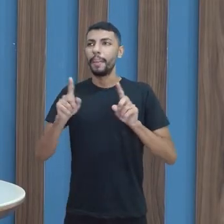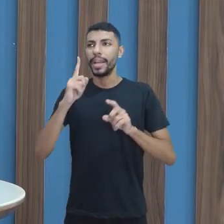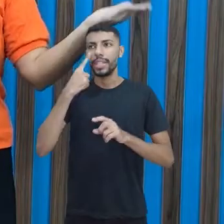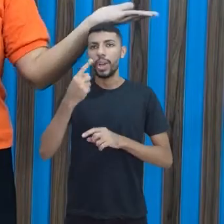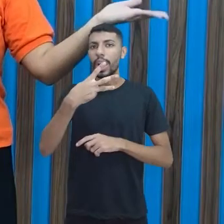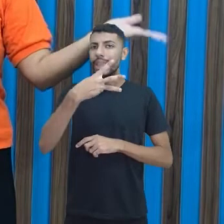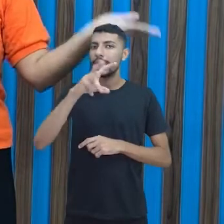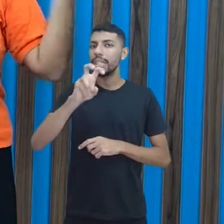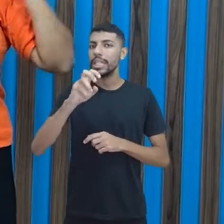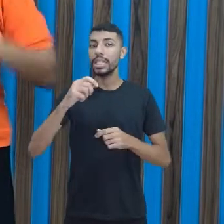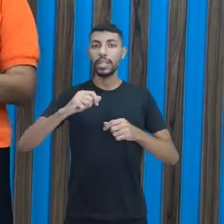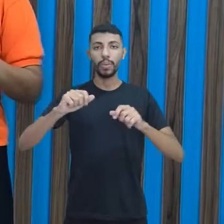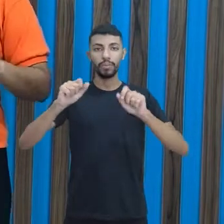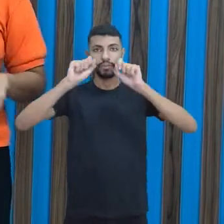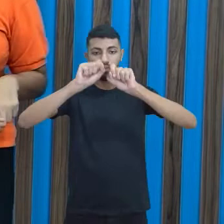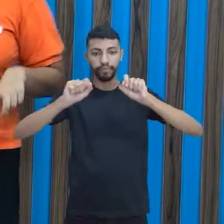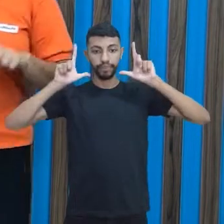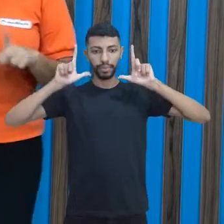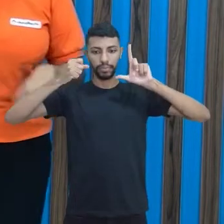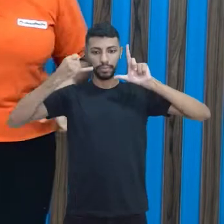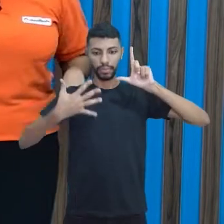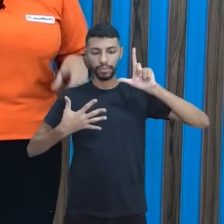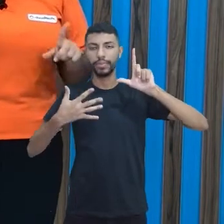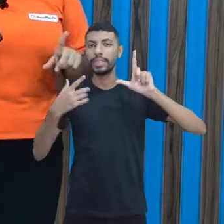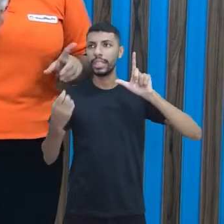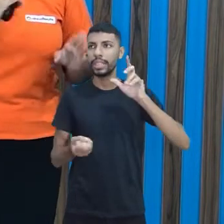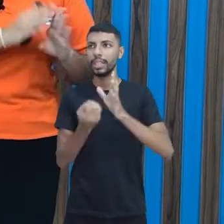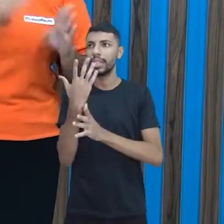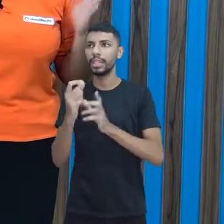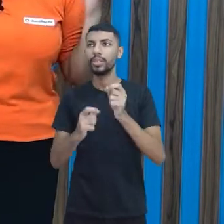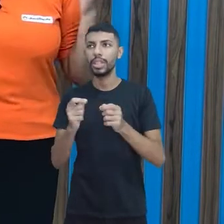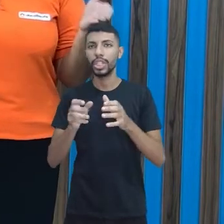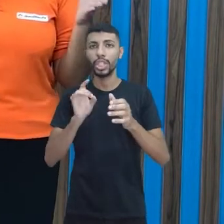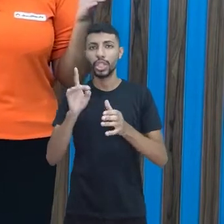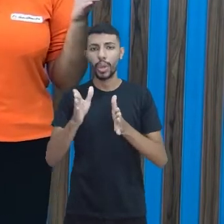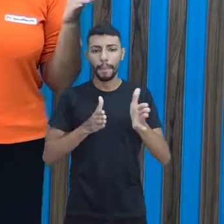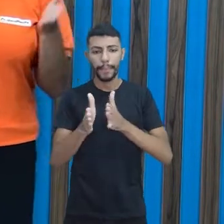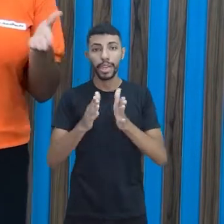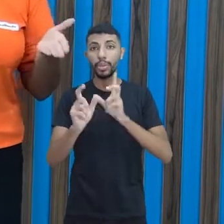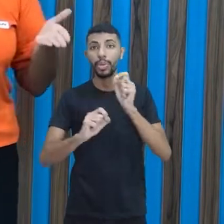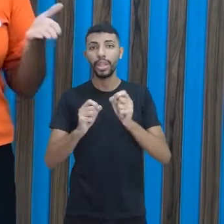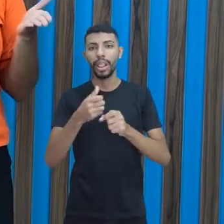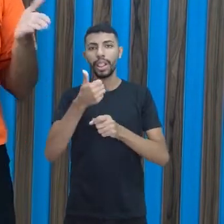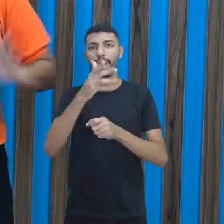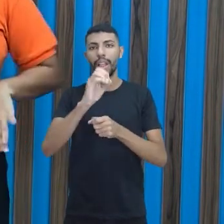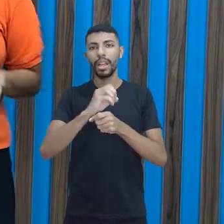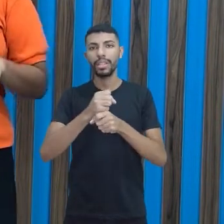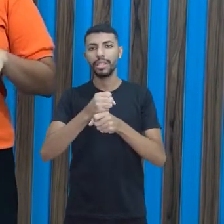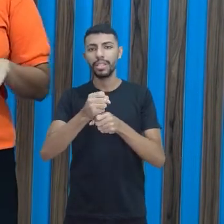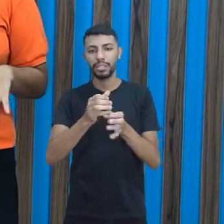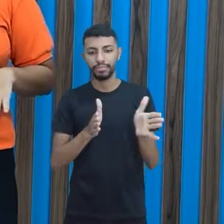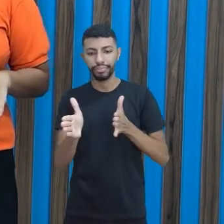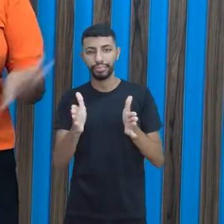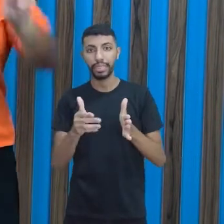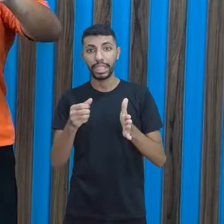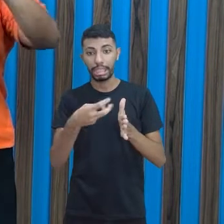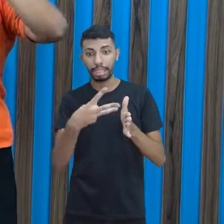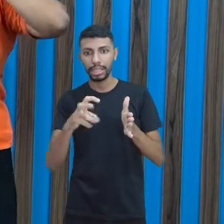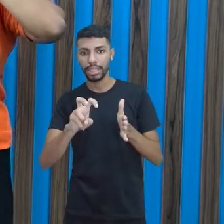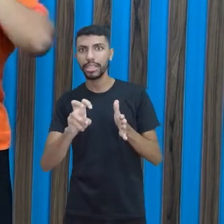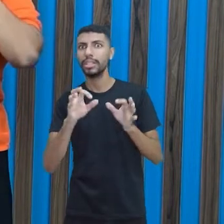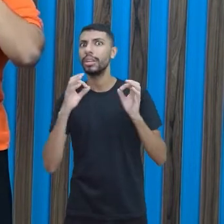35 autorretratos. Considerando que ele produziu durante somente uma década de sua vida. Bastante coisa, né?